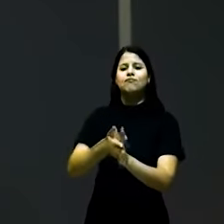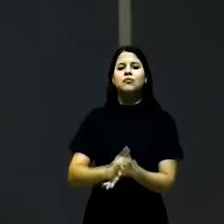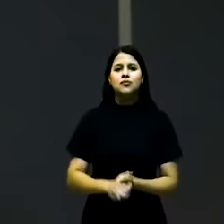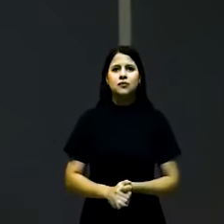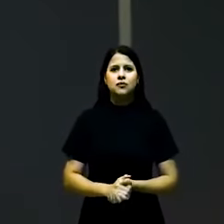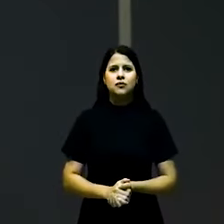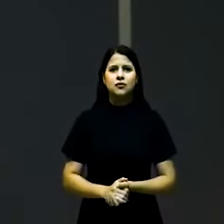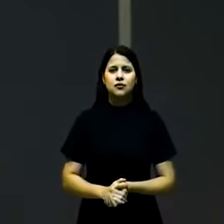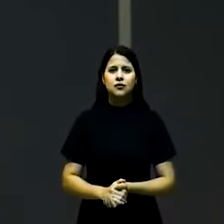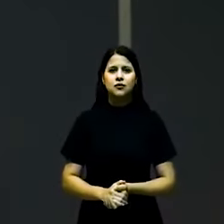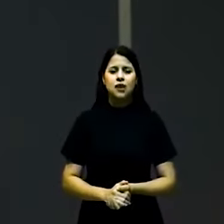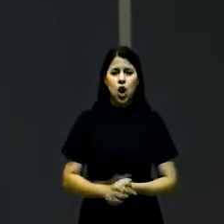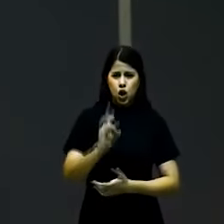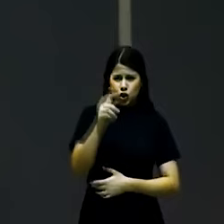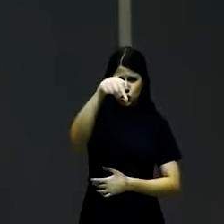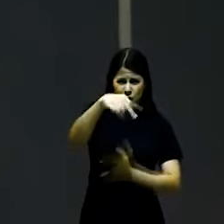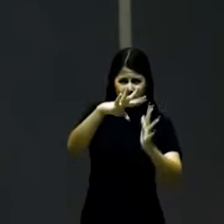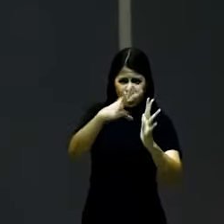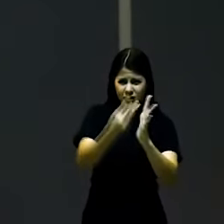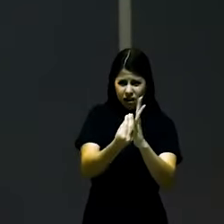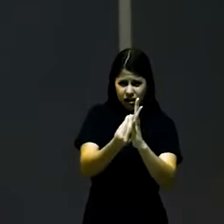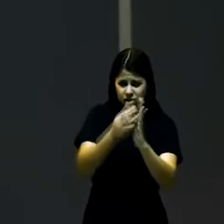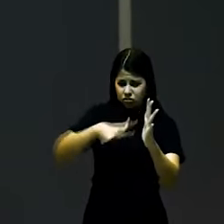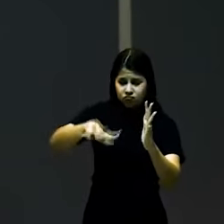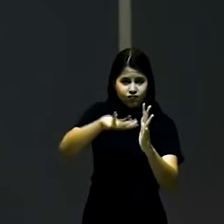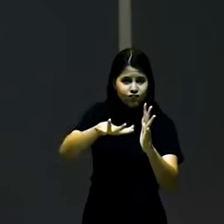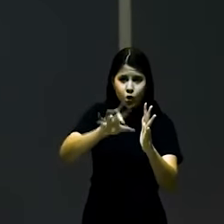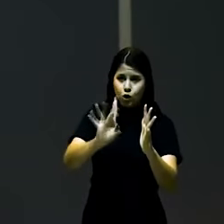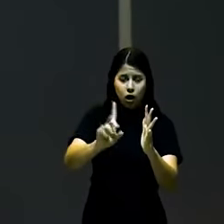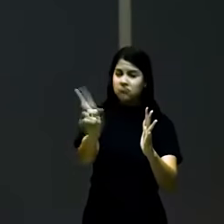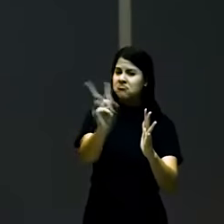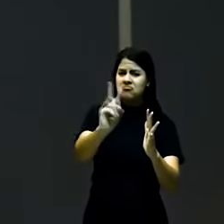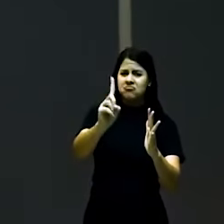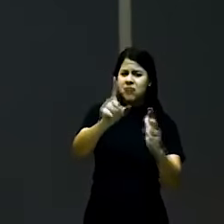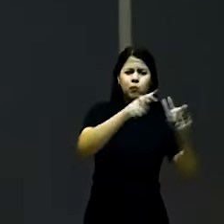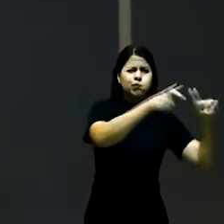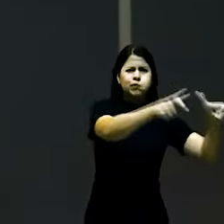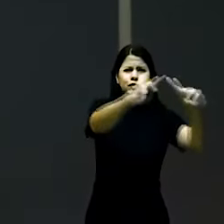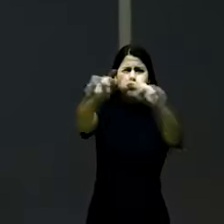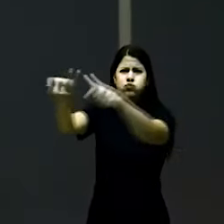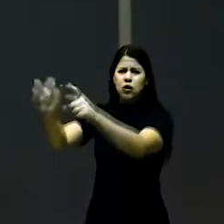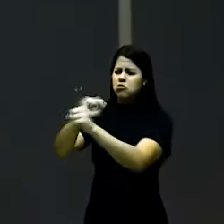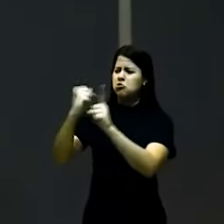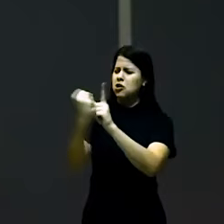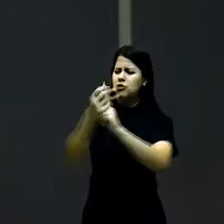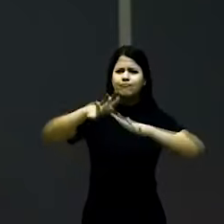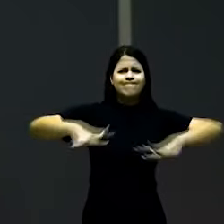E eu não estou falando só no meio da igreja, não. Não. Estou falando em toda a sociedade.